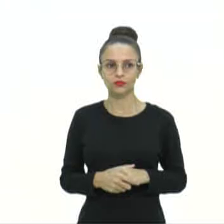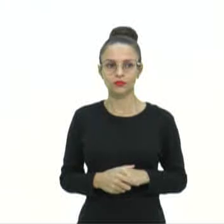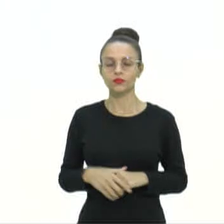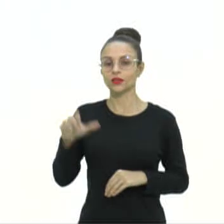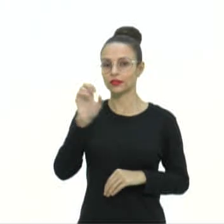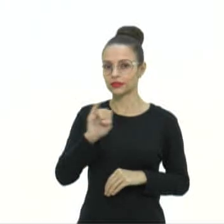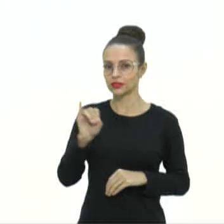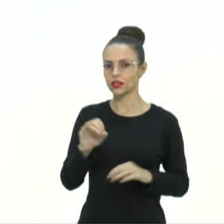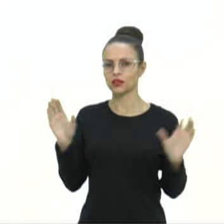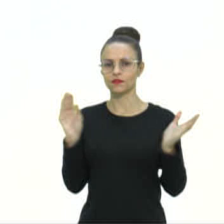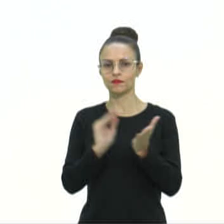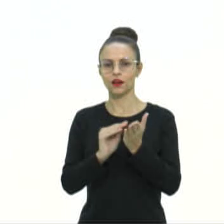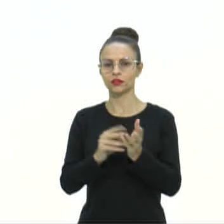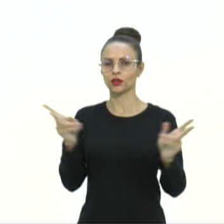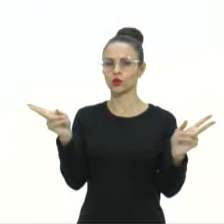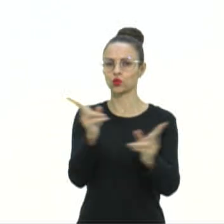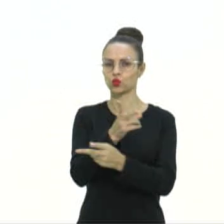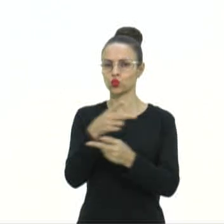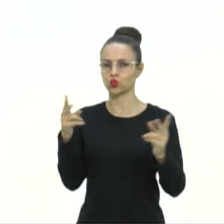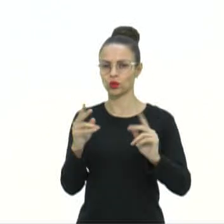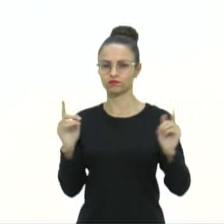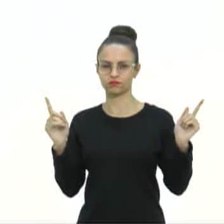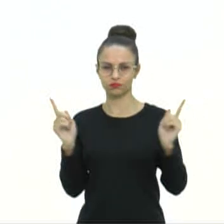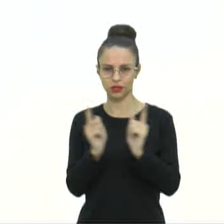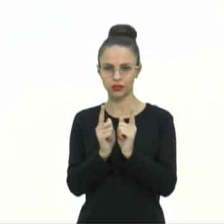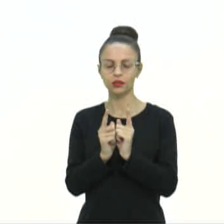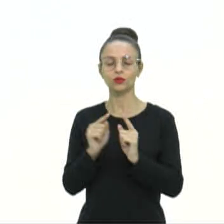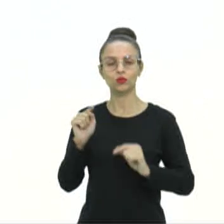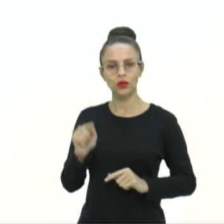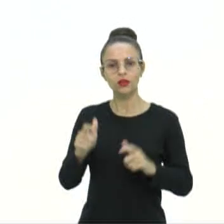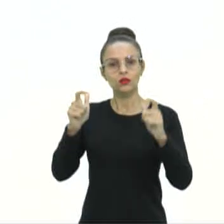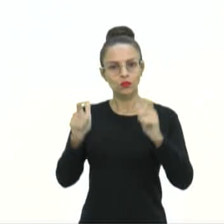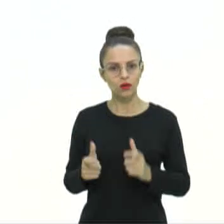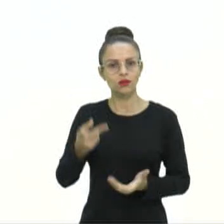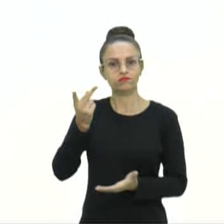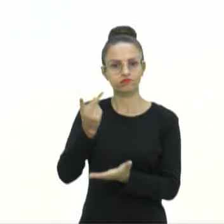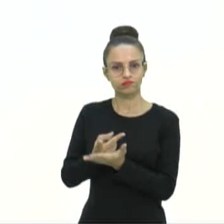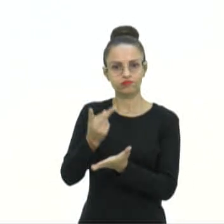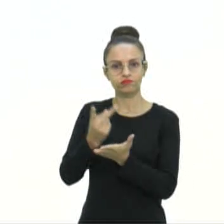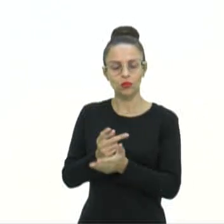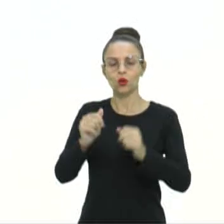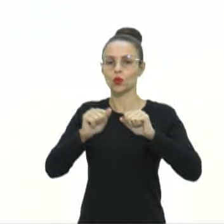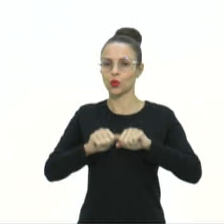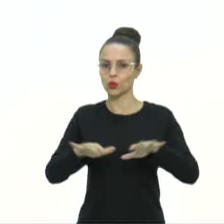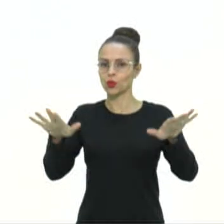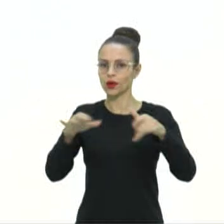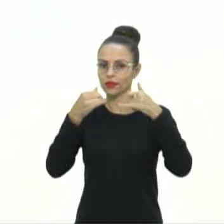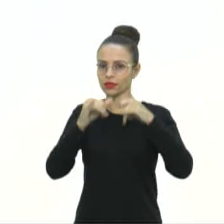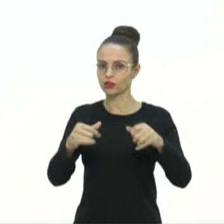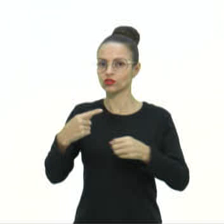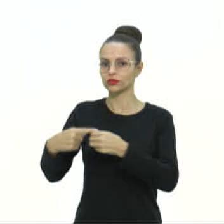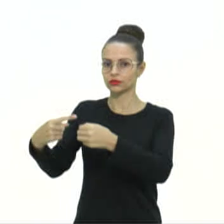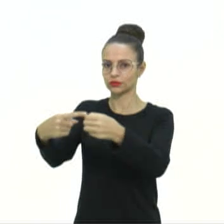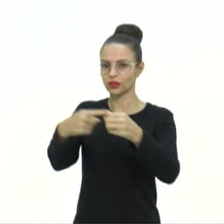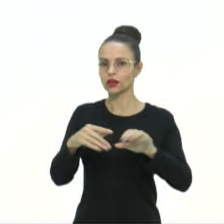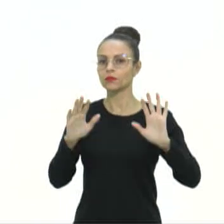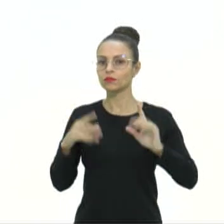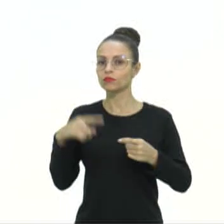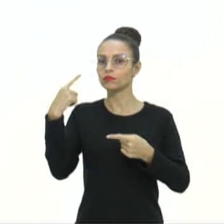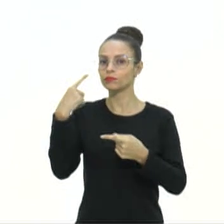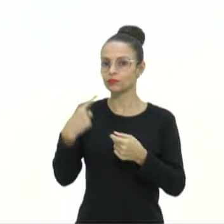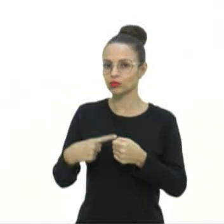com a ausência de ventos por curtos períodos, essa estação continua abastecendo a cidade onde está instalado,